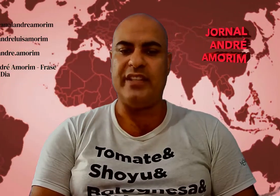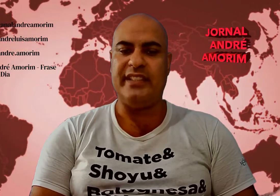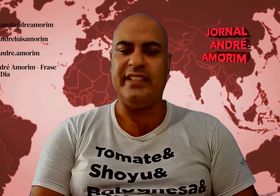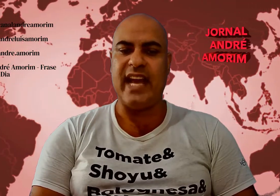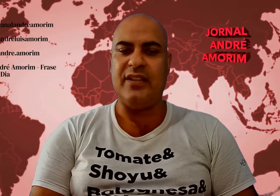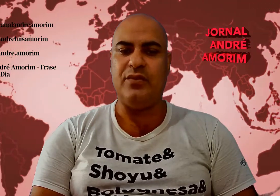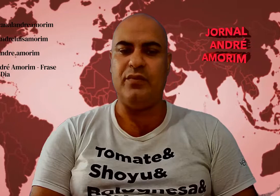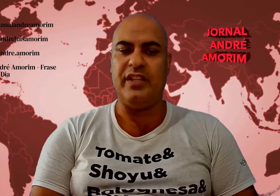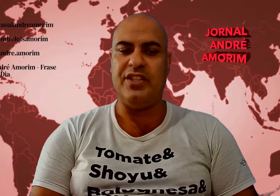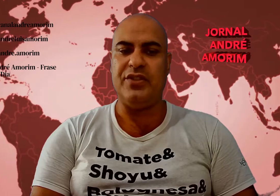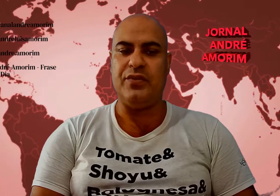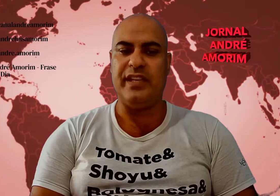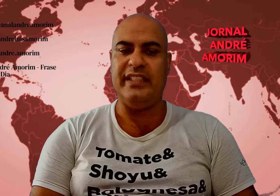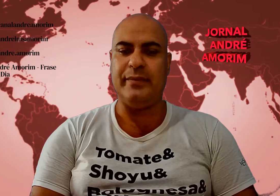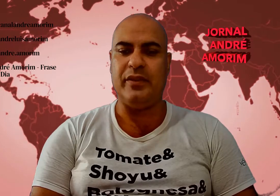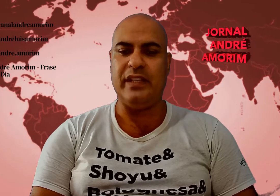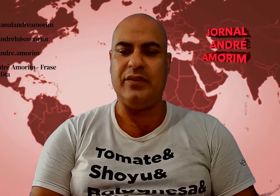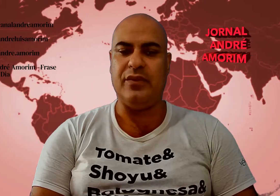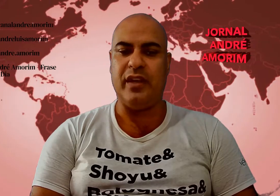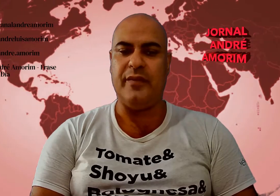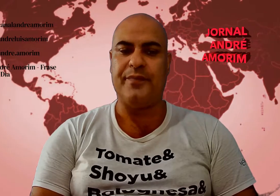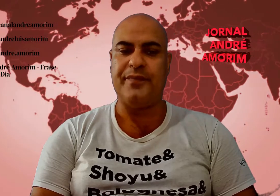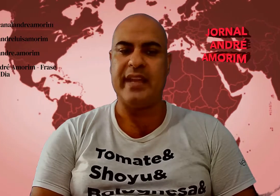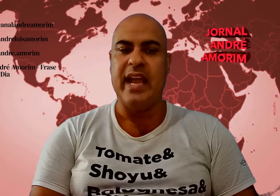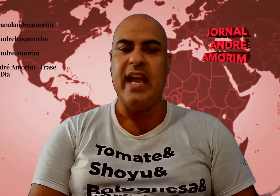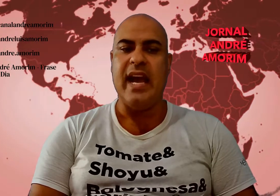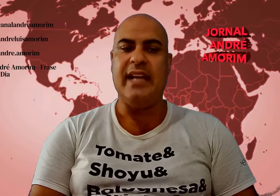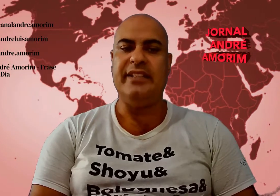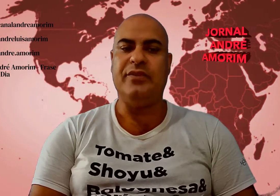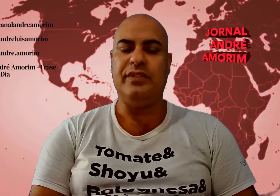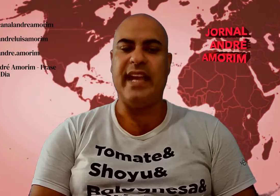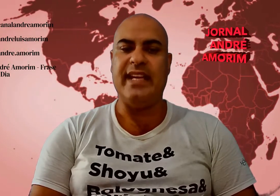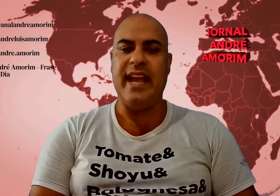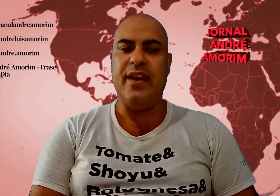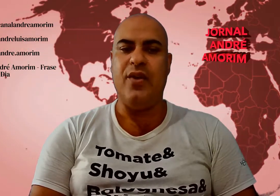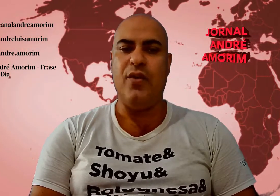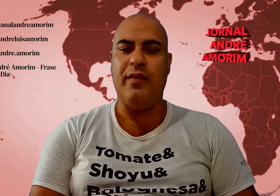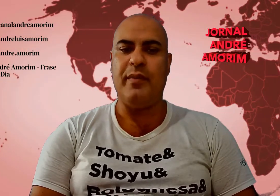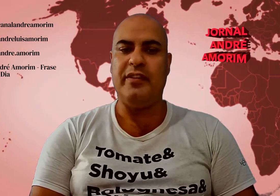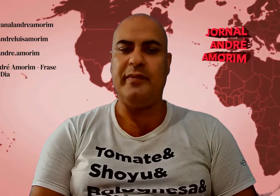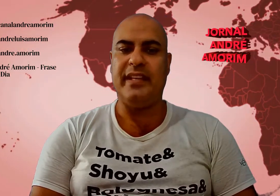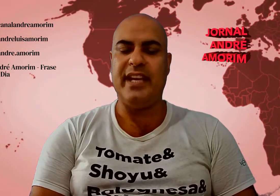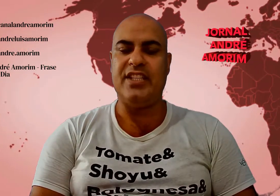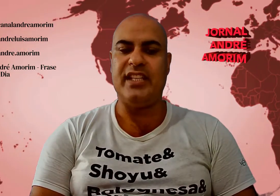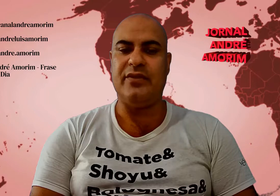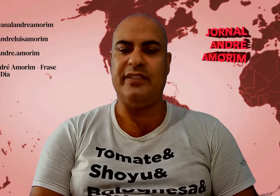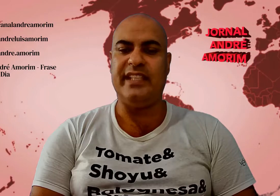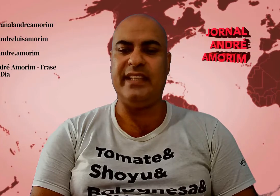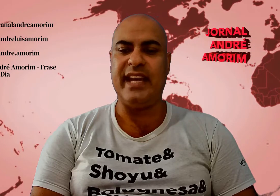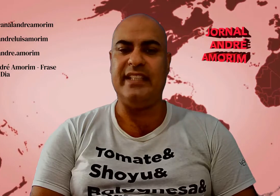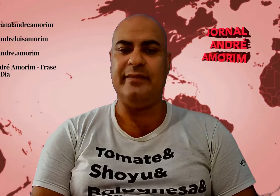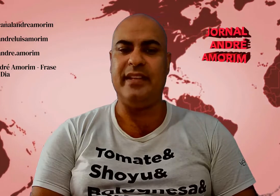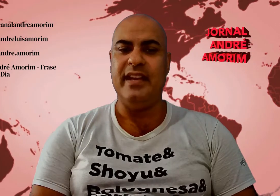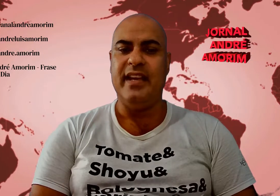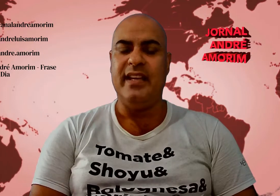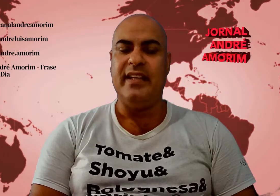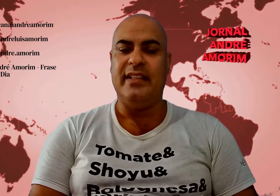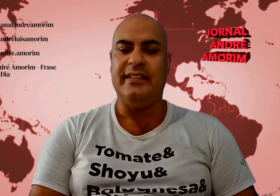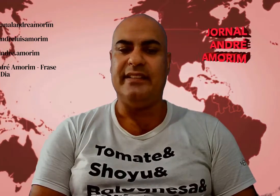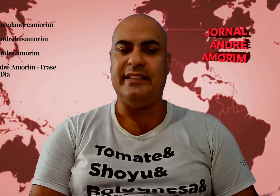confirmado no candidato citado no boletim de ocorrência pelo eleitor. Ainda segundo o TRE, houve apenas uma queixa na